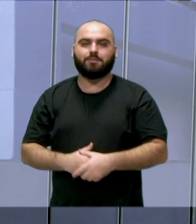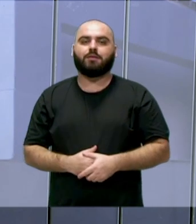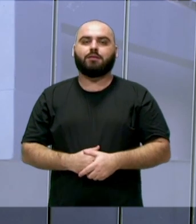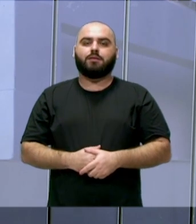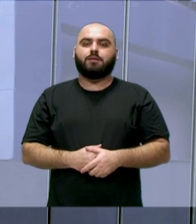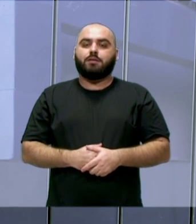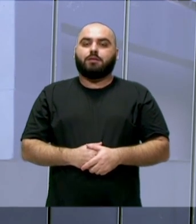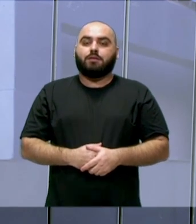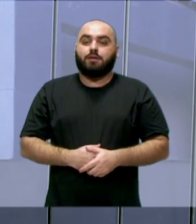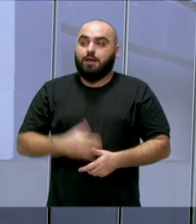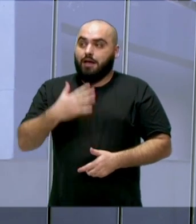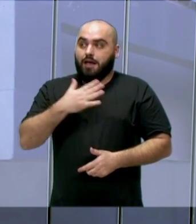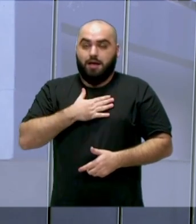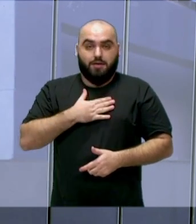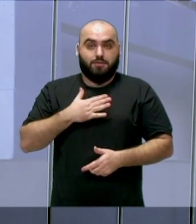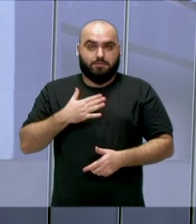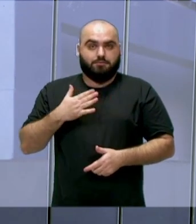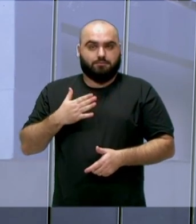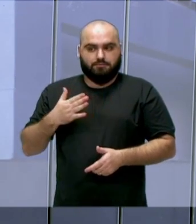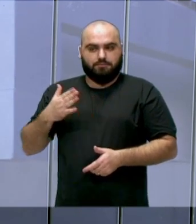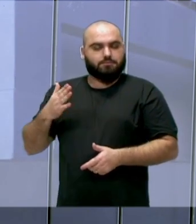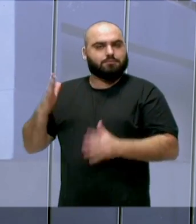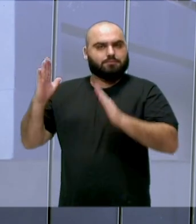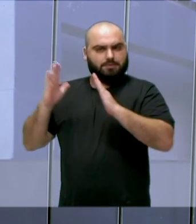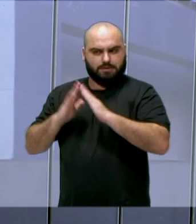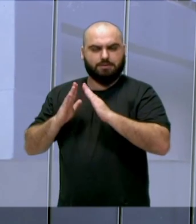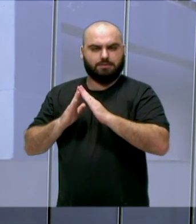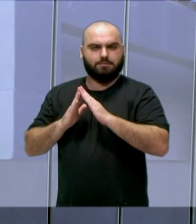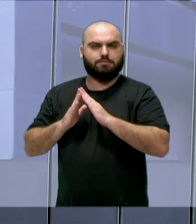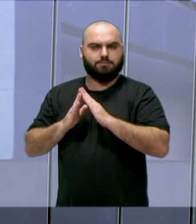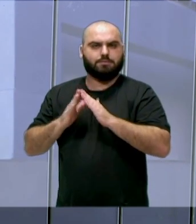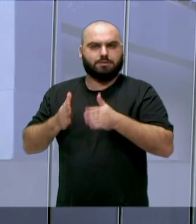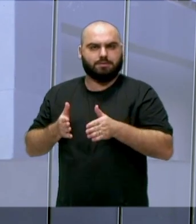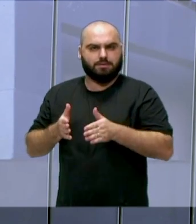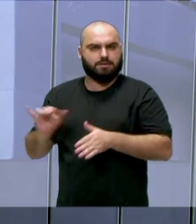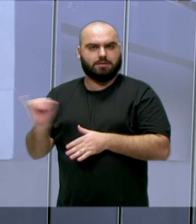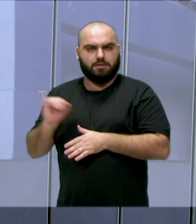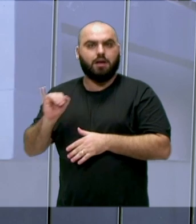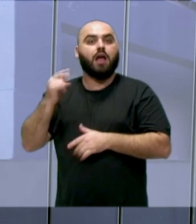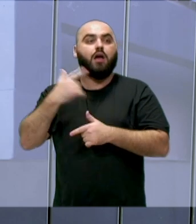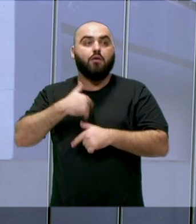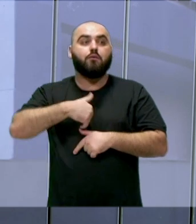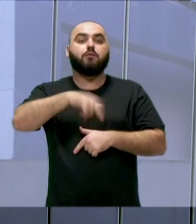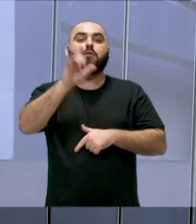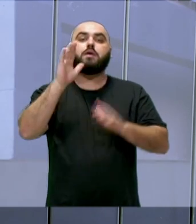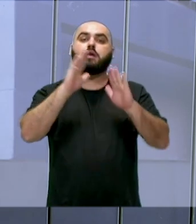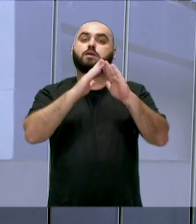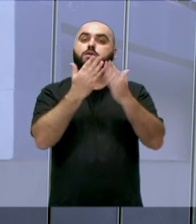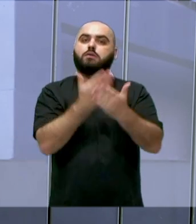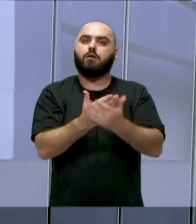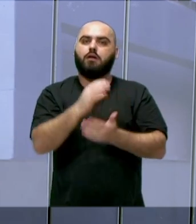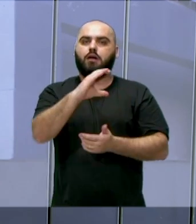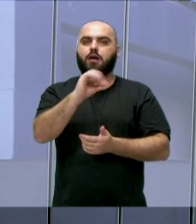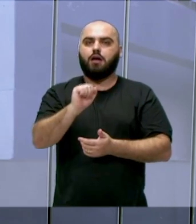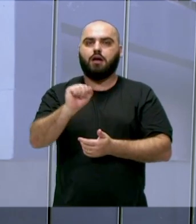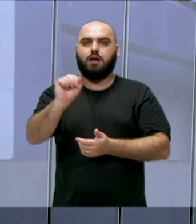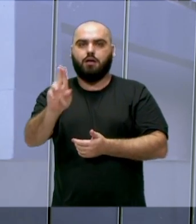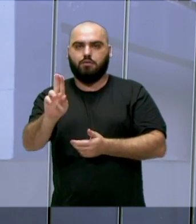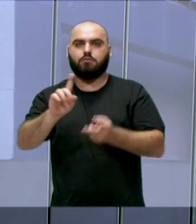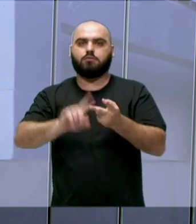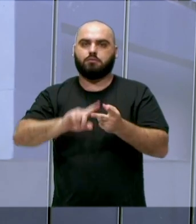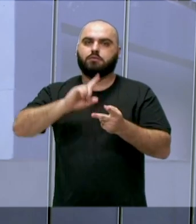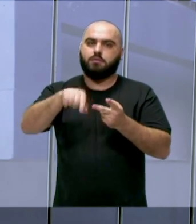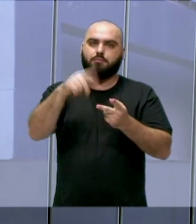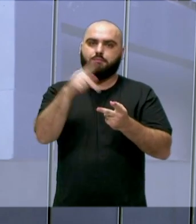que é itajaiense, né? Eu fui aluno do Colégio de Aplicação da Univale uma vida inteira, depois professor